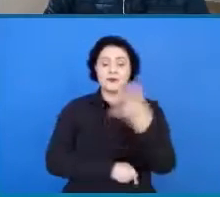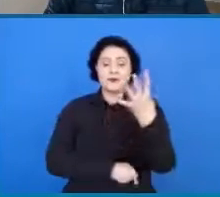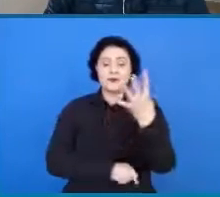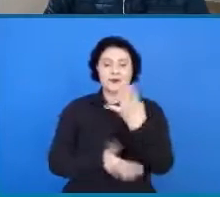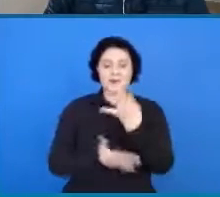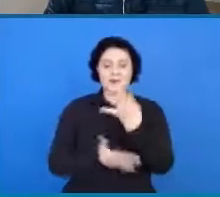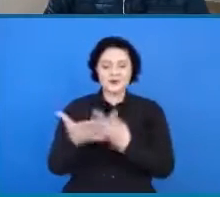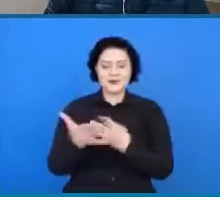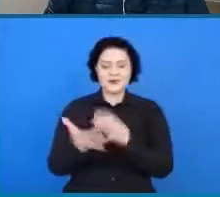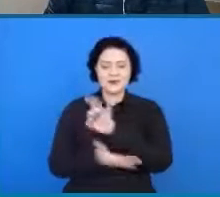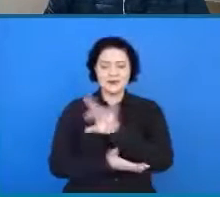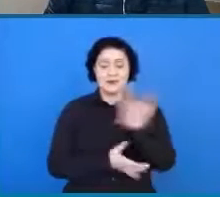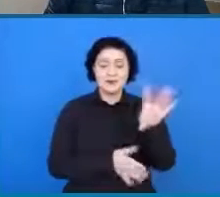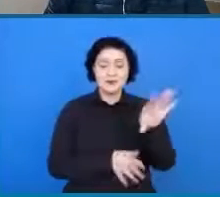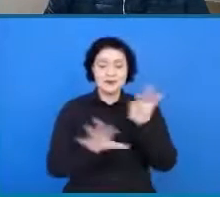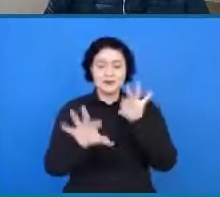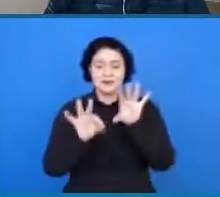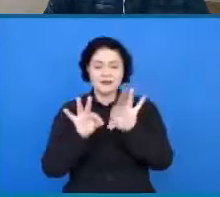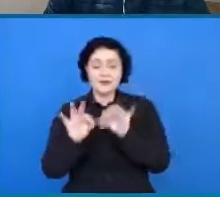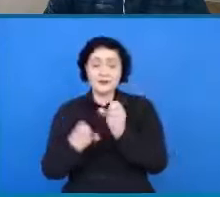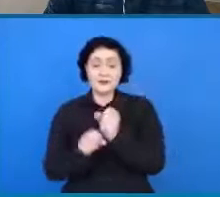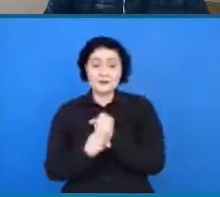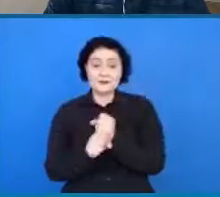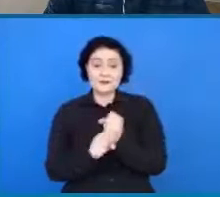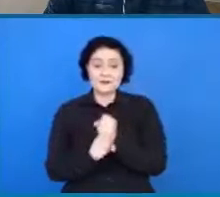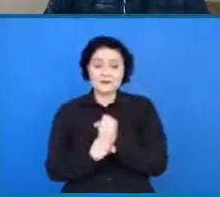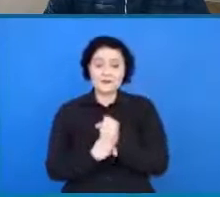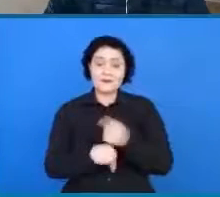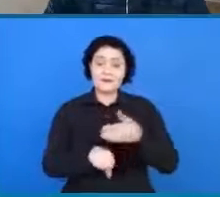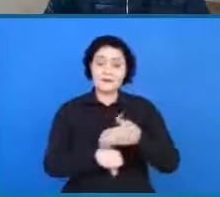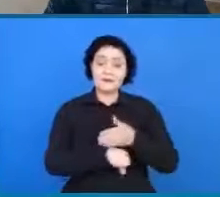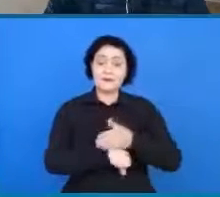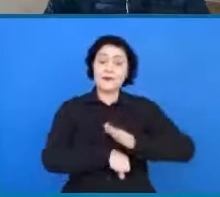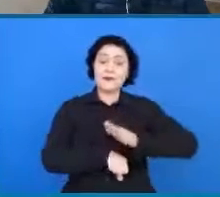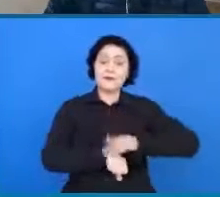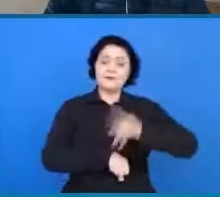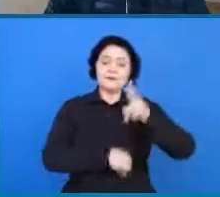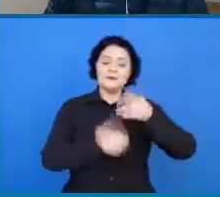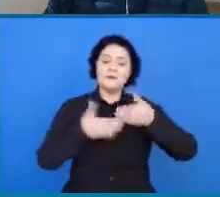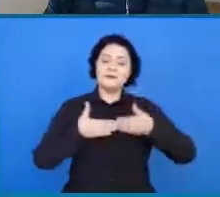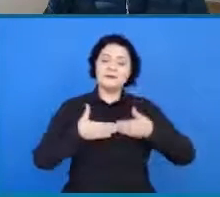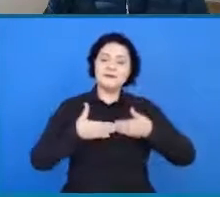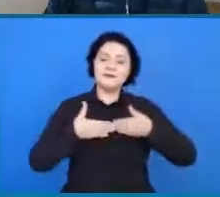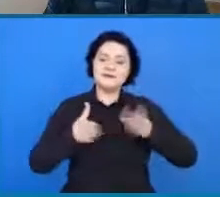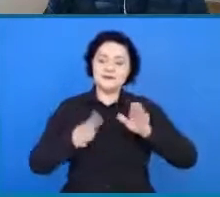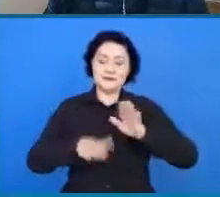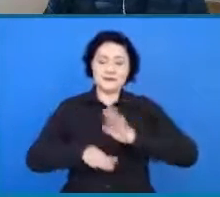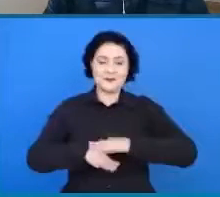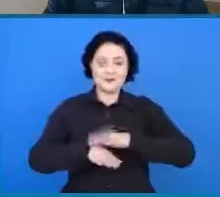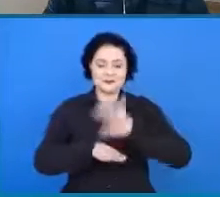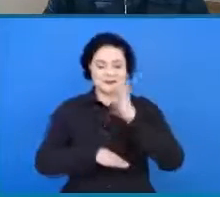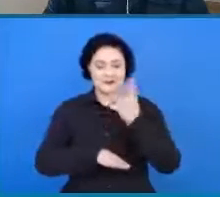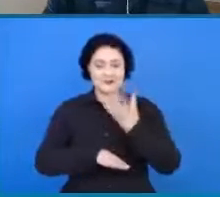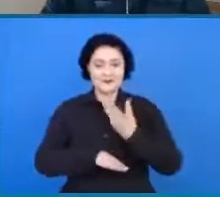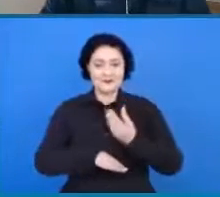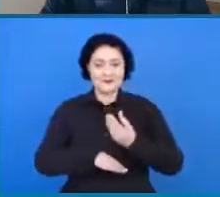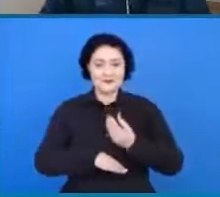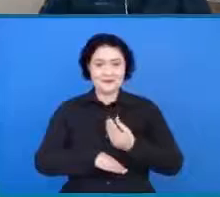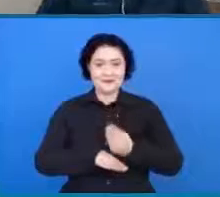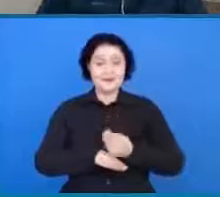ano anos selecionados farão parte de mais um lançamento do Momento Espírita